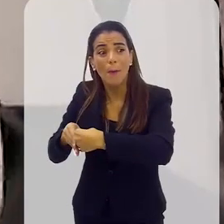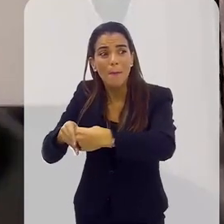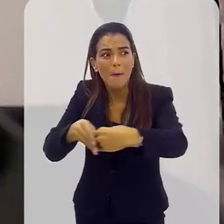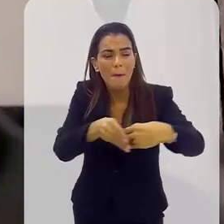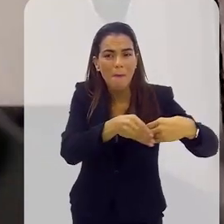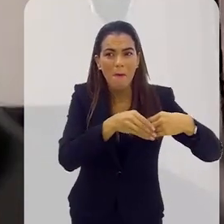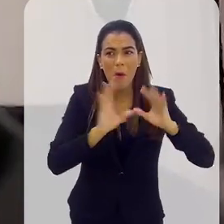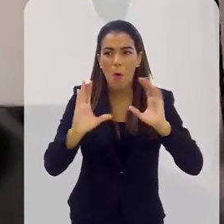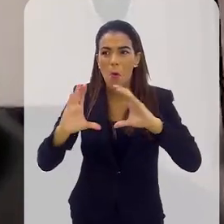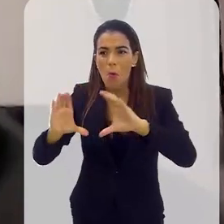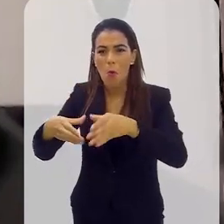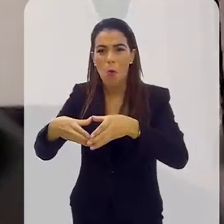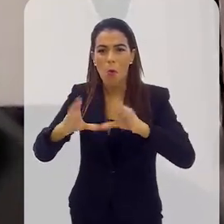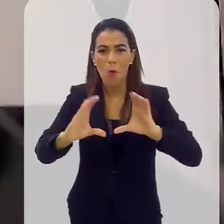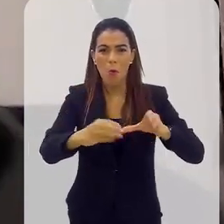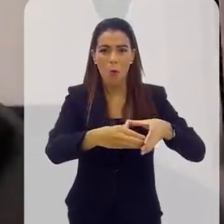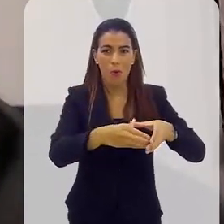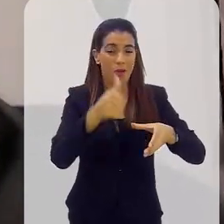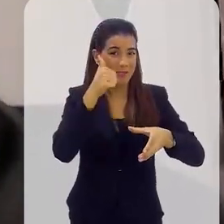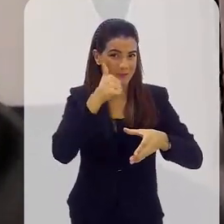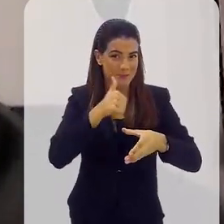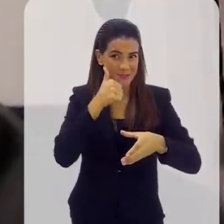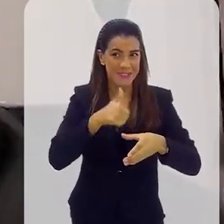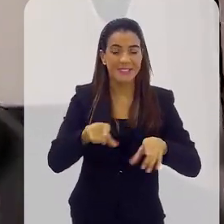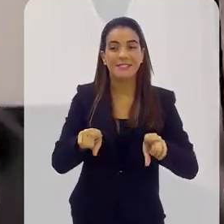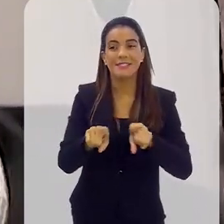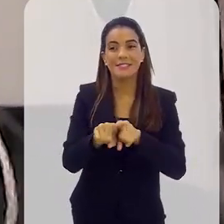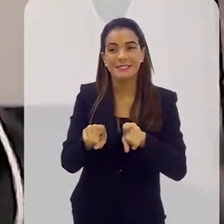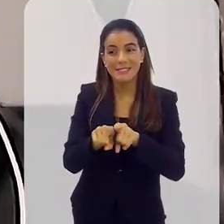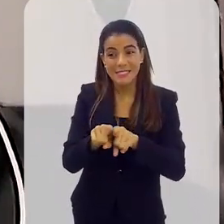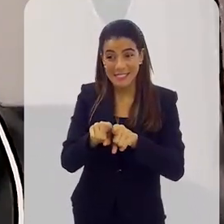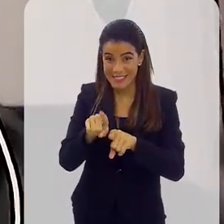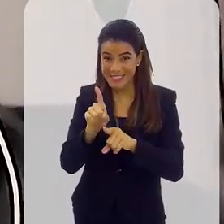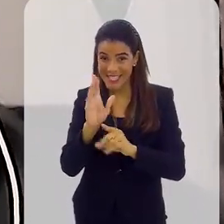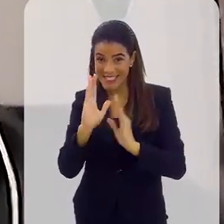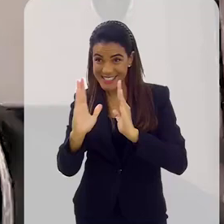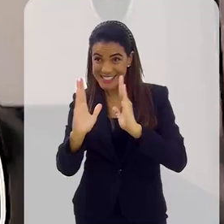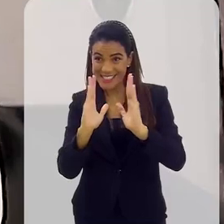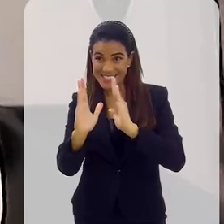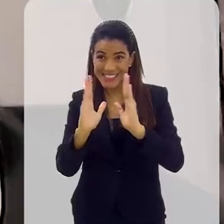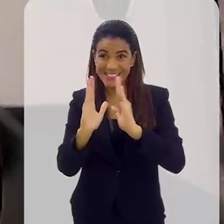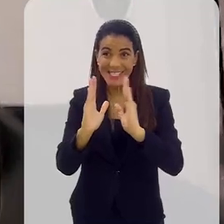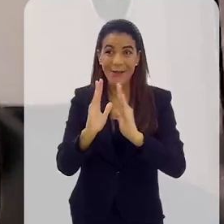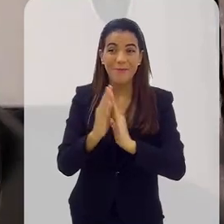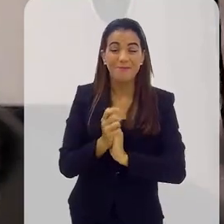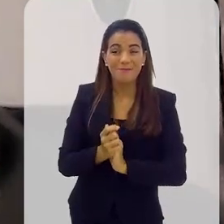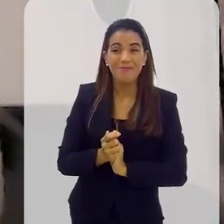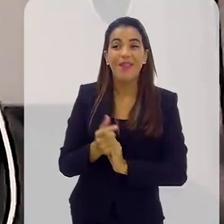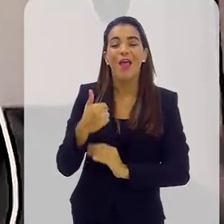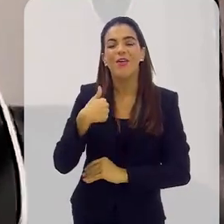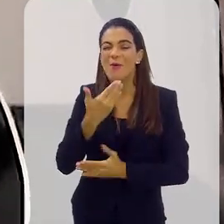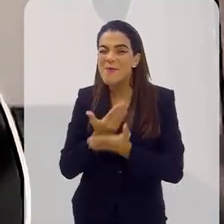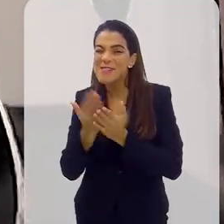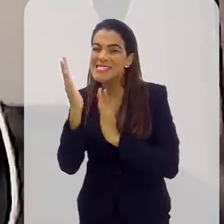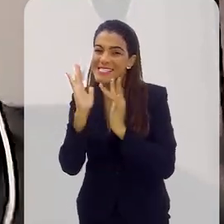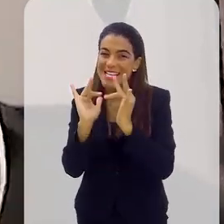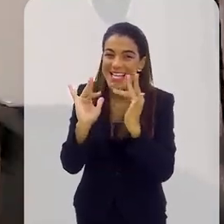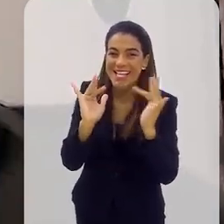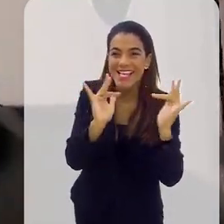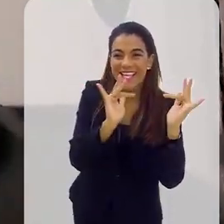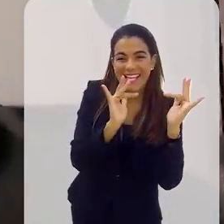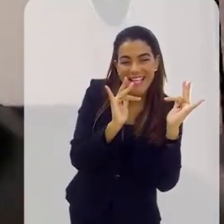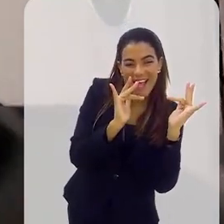muita gente, um grupo do Vale dos Alpes, conheci as meninas, inclusive nesse mesmo período. Eu já estava começando a